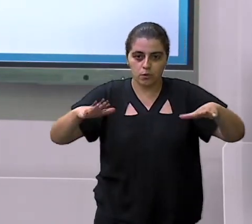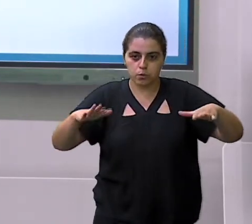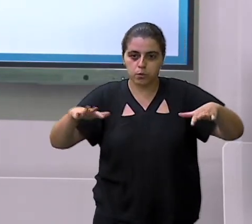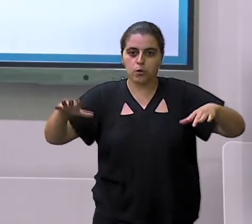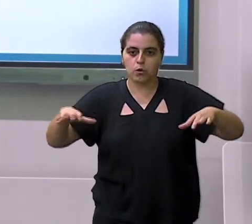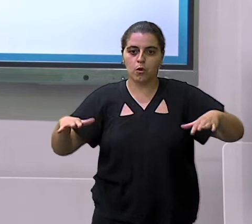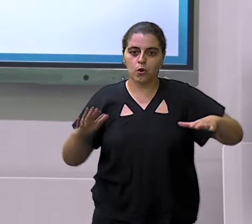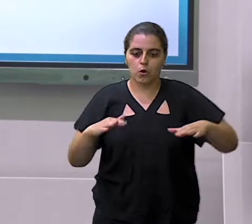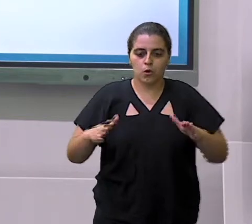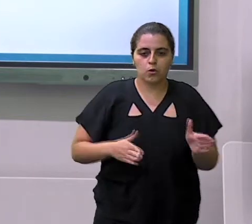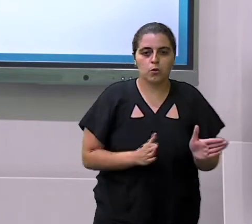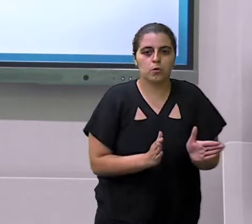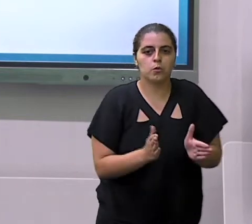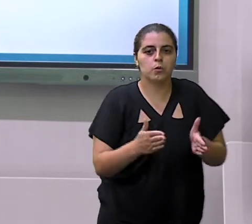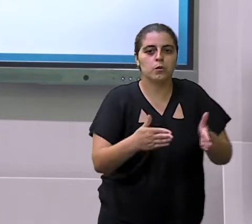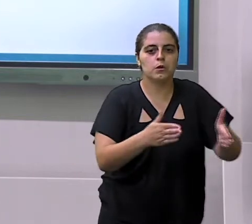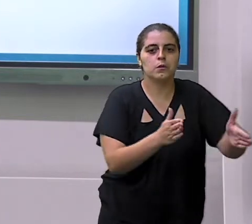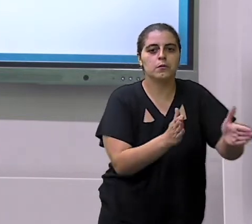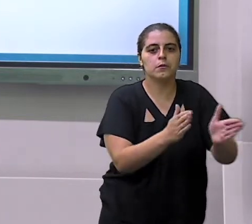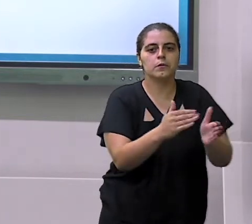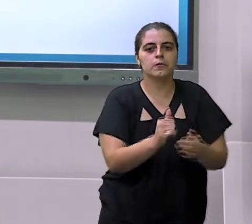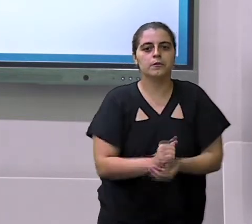é o percurso que ele faz.